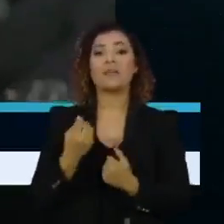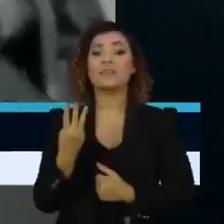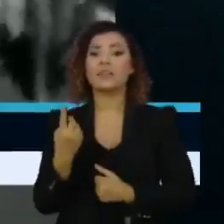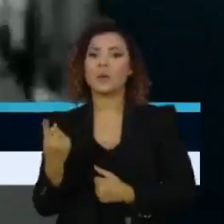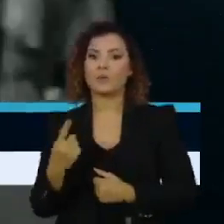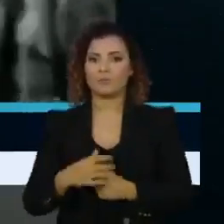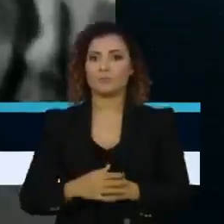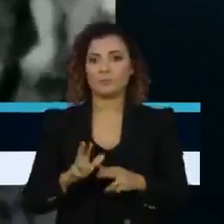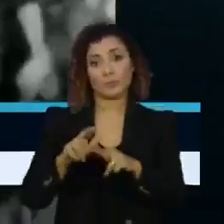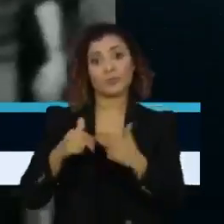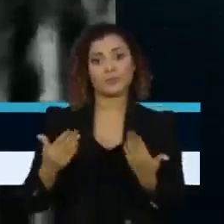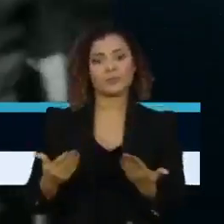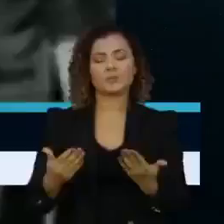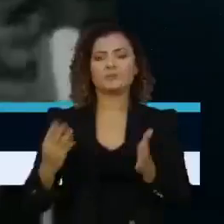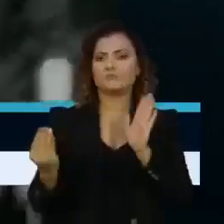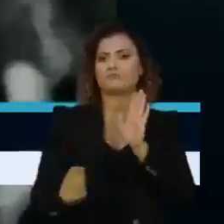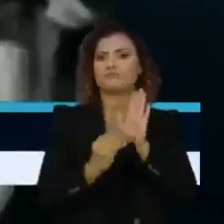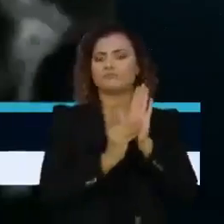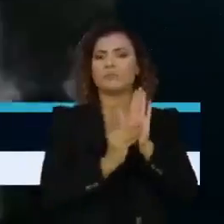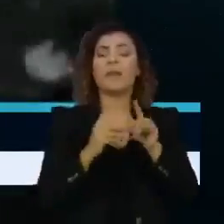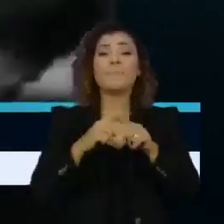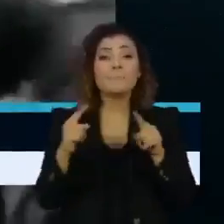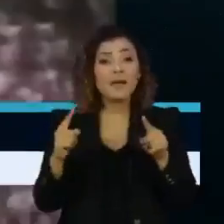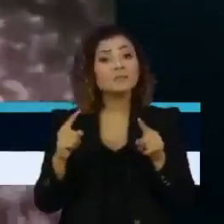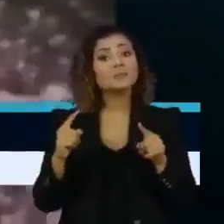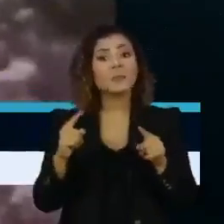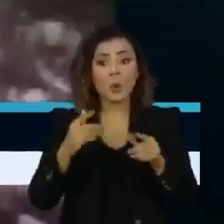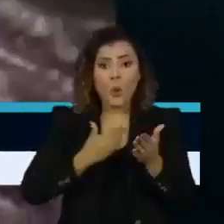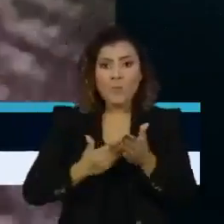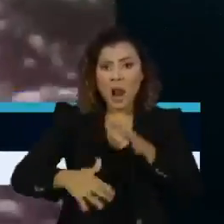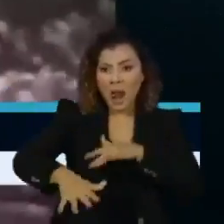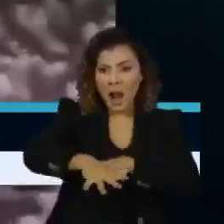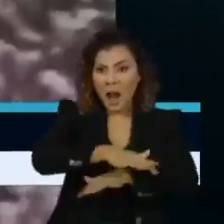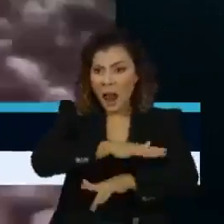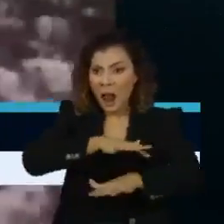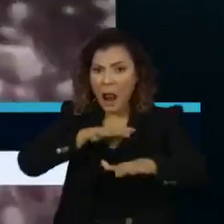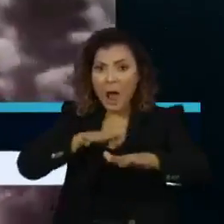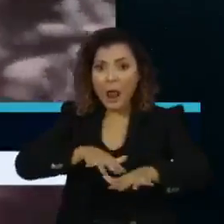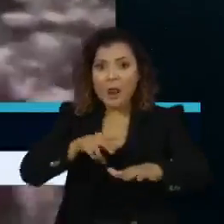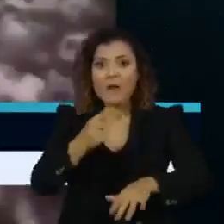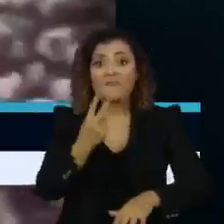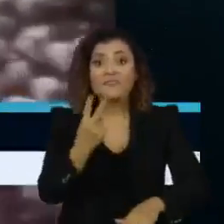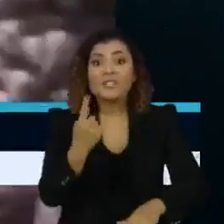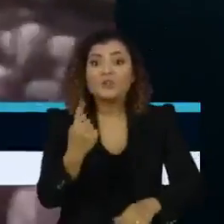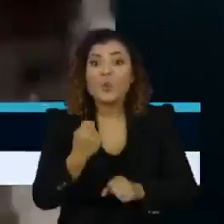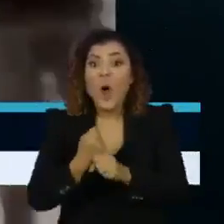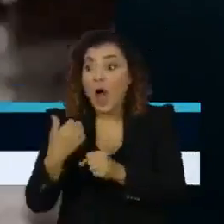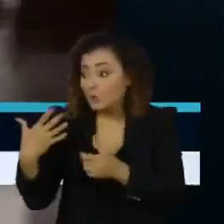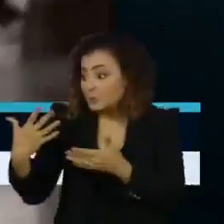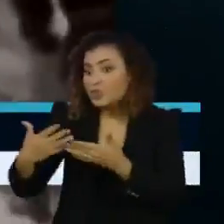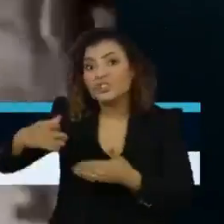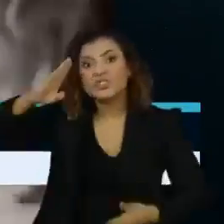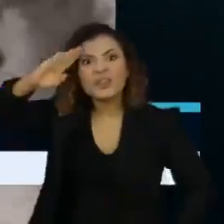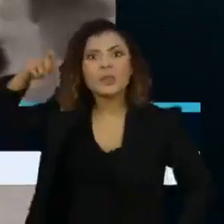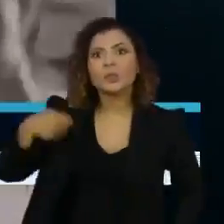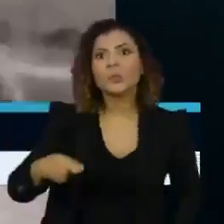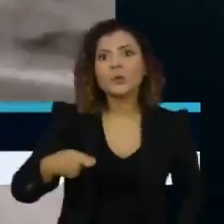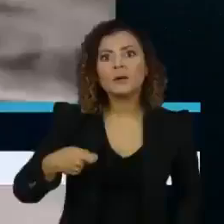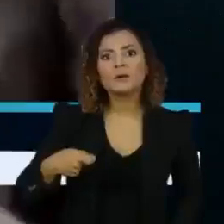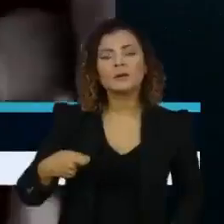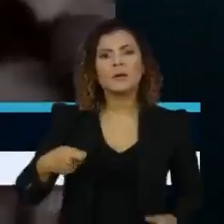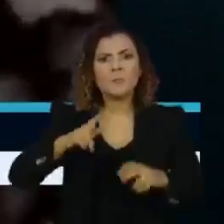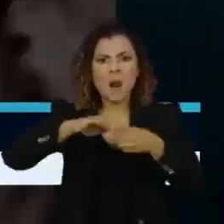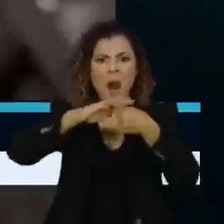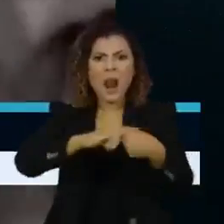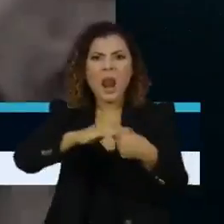referência. A rebelião militar, iniciada naquela noite, deu início a 21 anos de ditadura no país. A